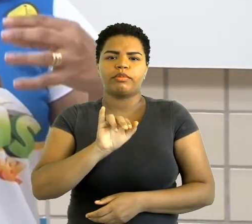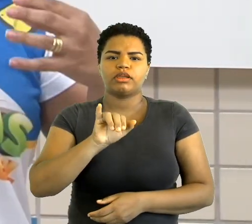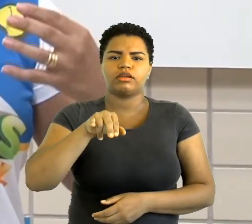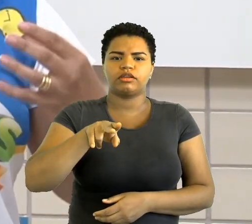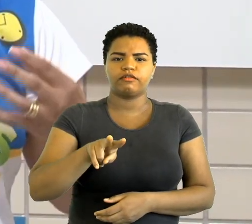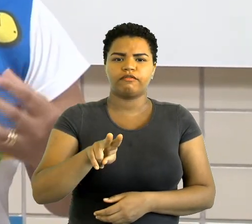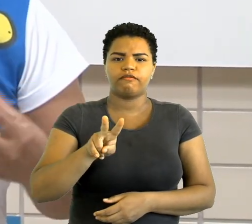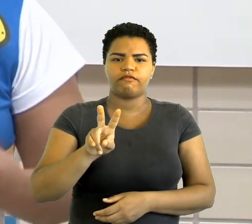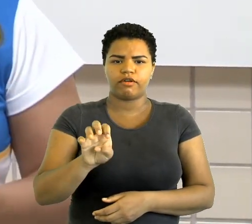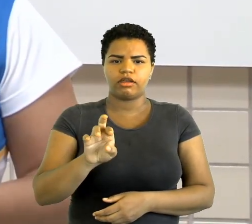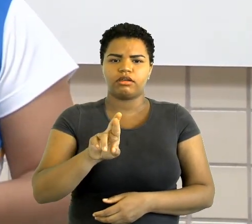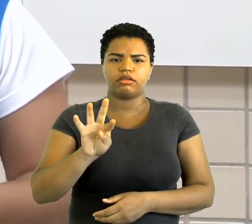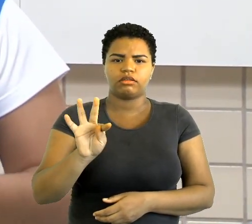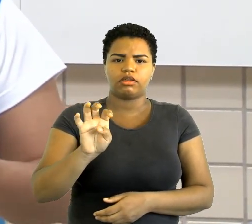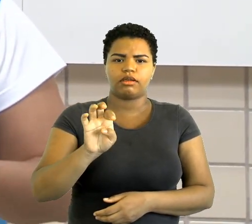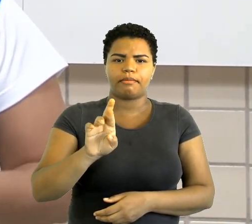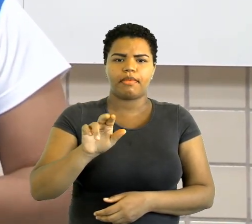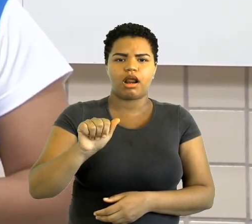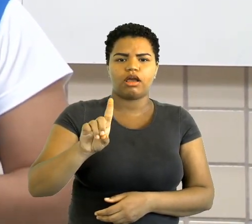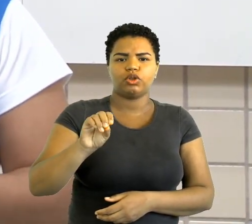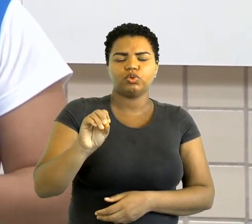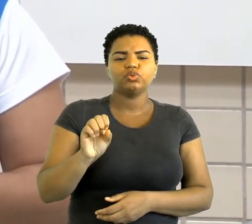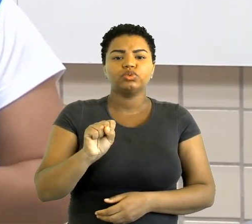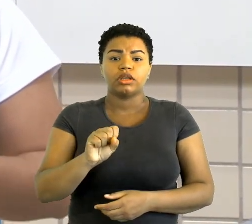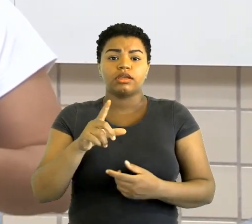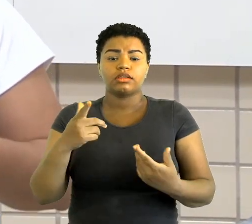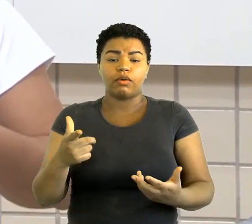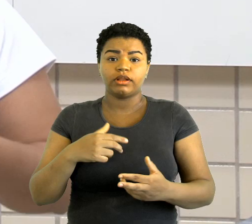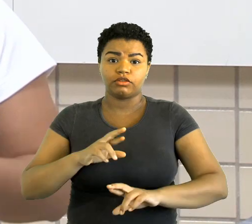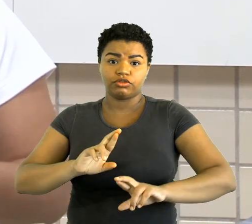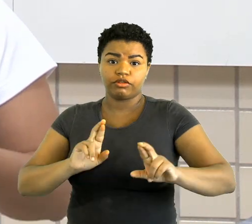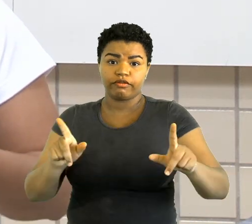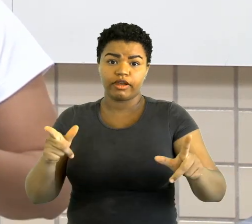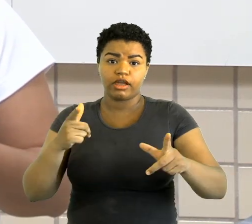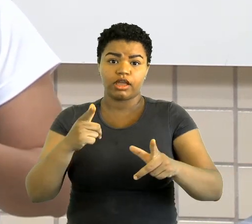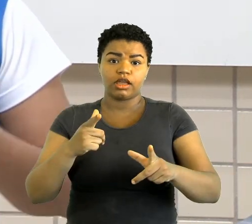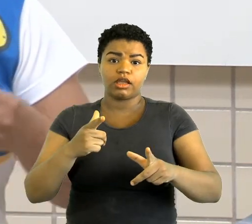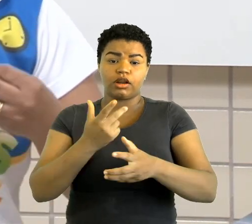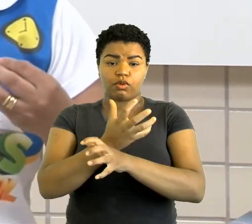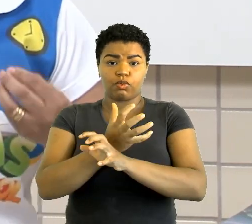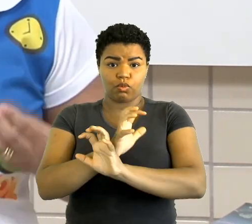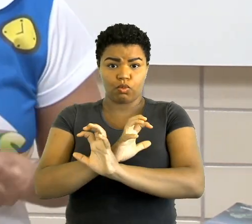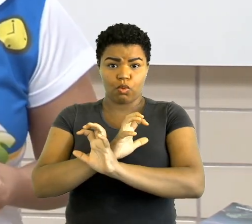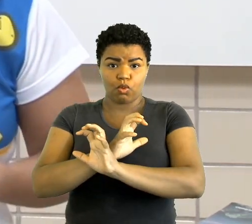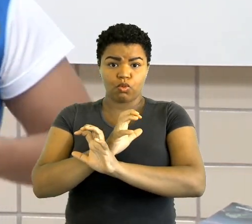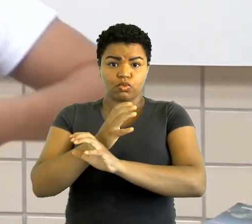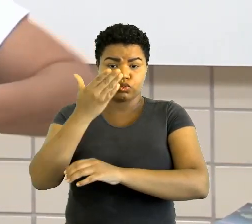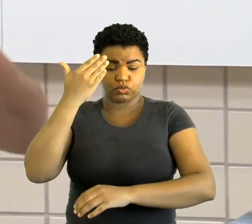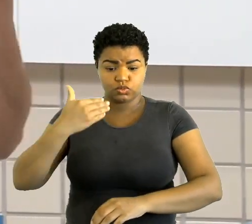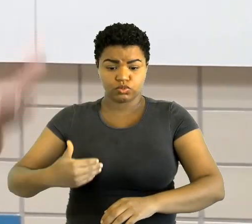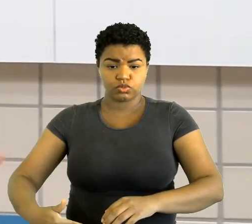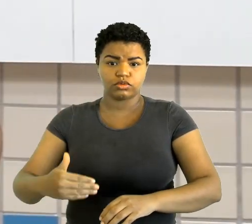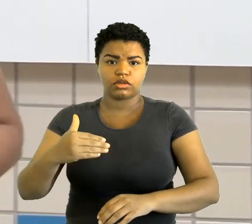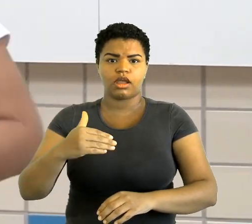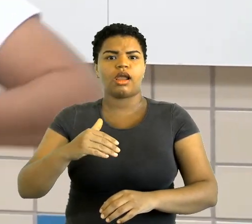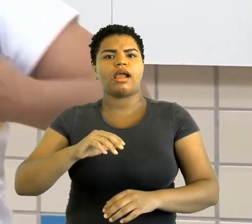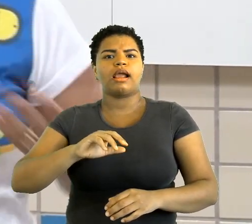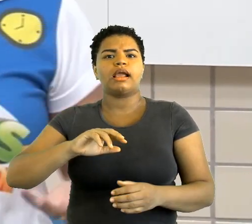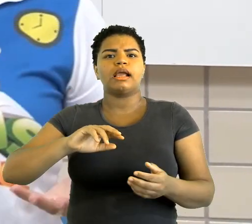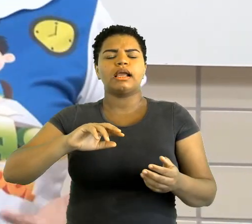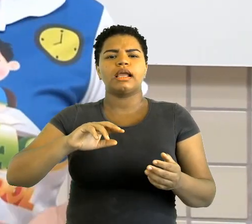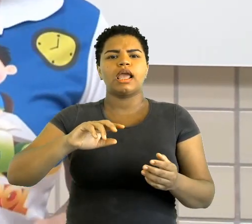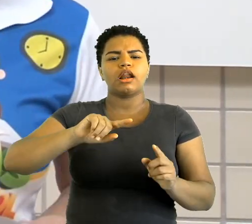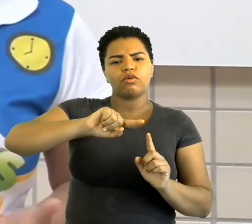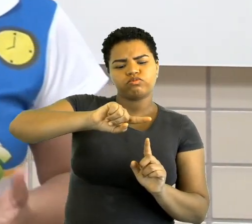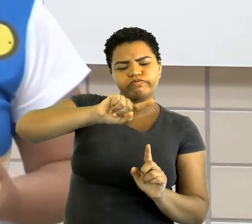uma diferenciação que é um esqueleto em formato de ecdise. Professora, mas o que é isso, formato